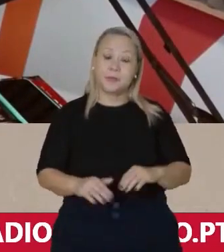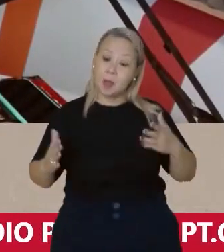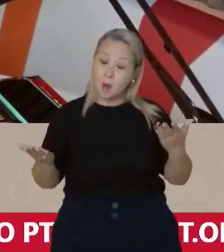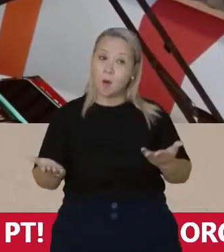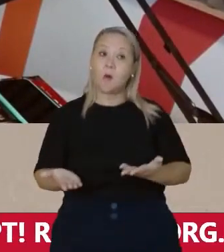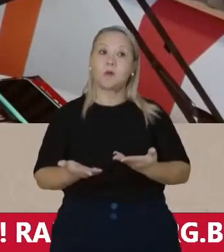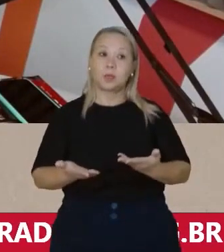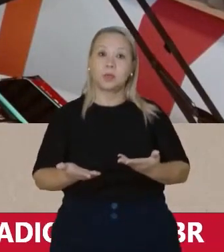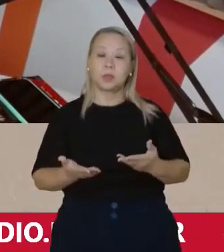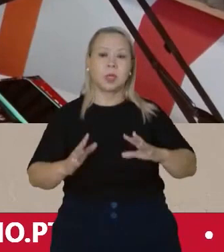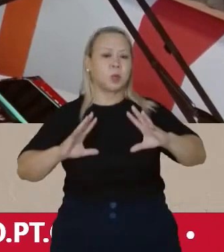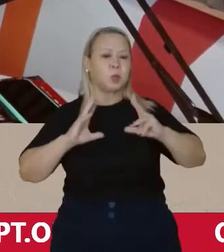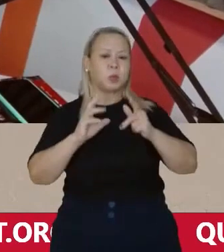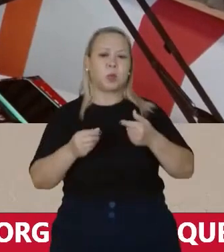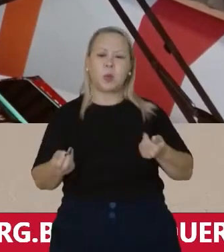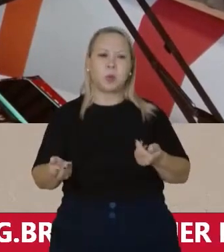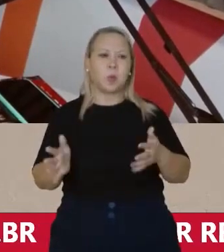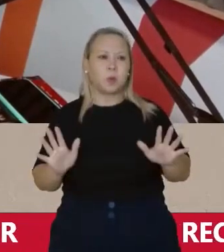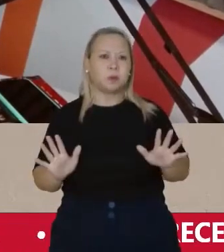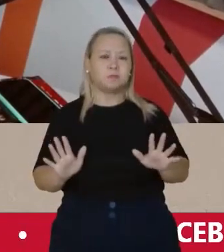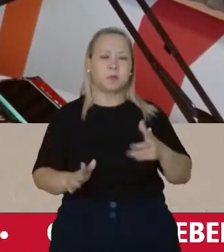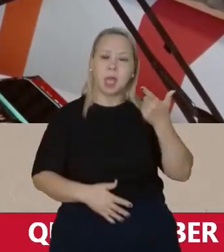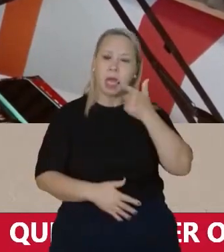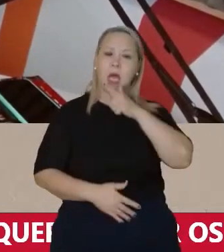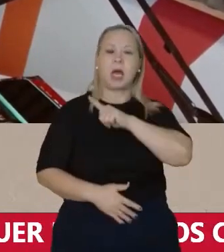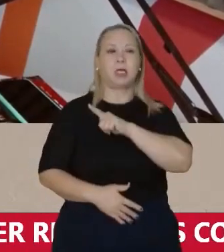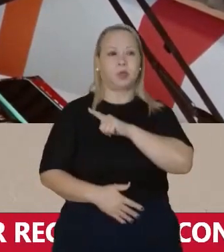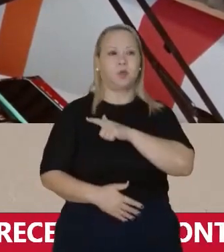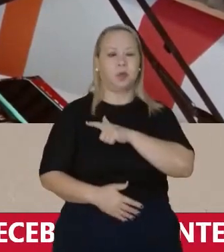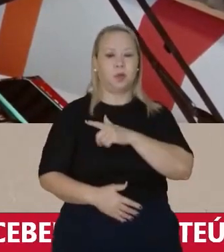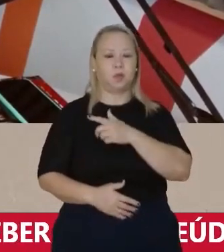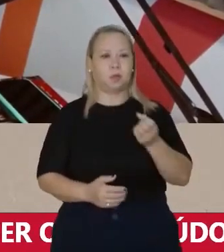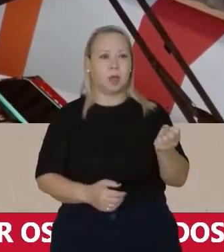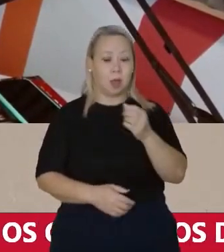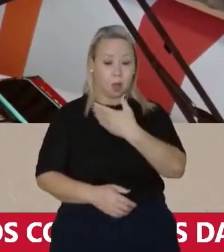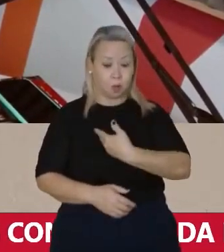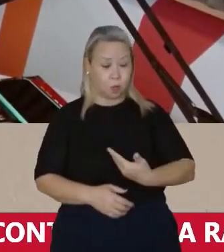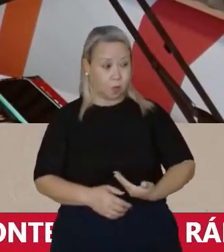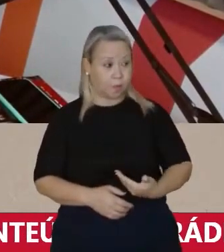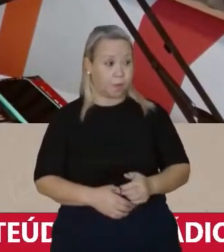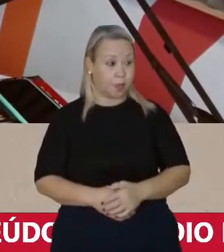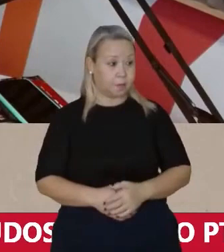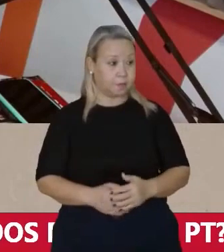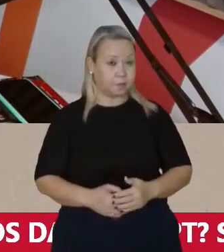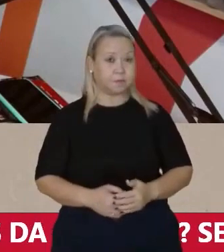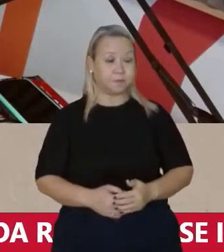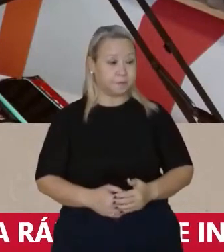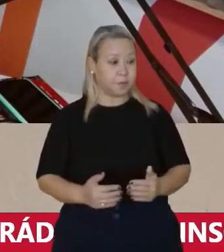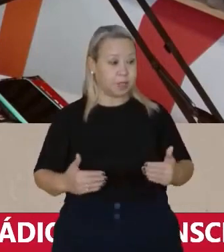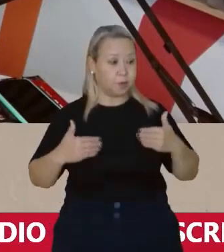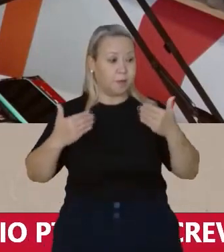Hoje, todo mundo saiu do armário, com o novo governo, e a intolerância